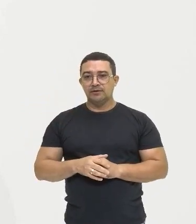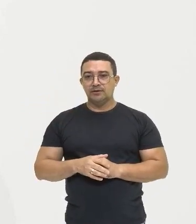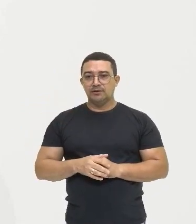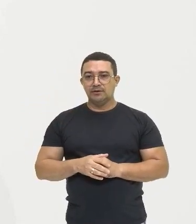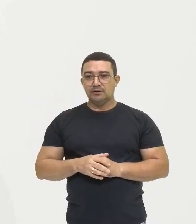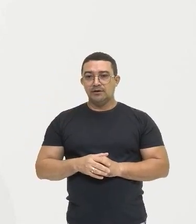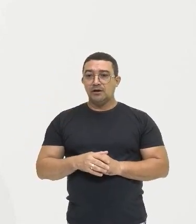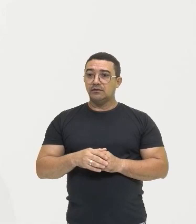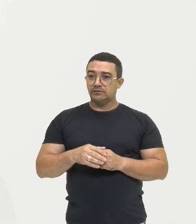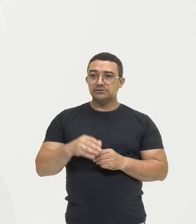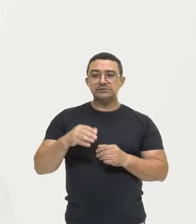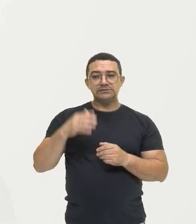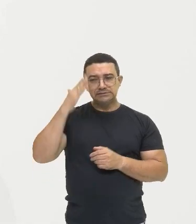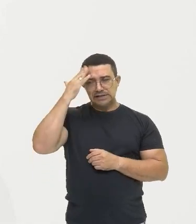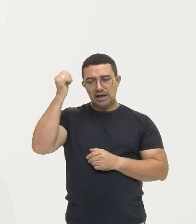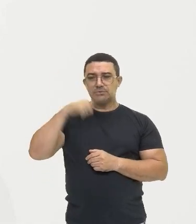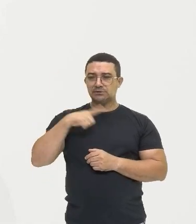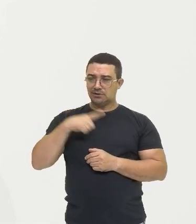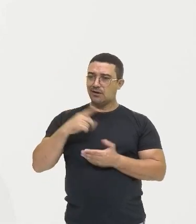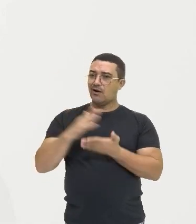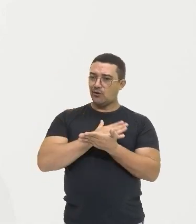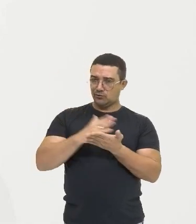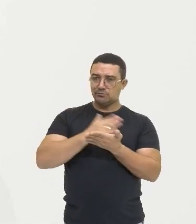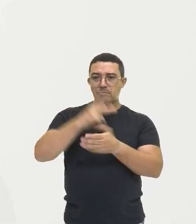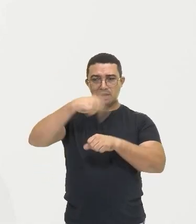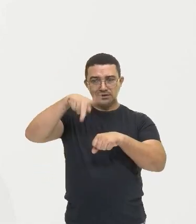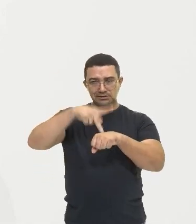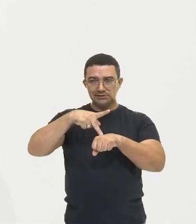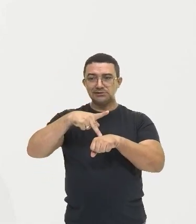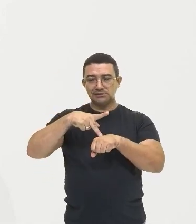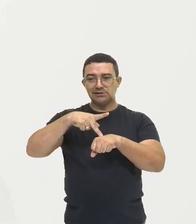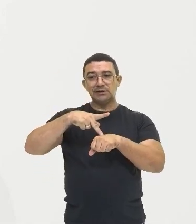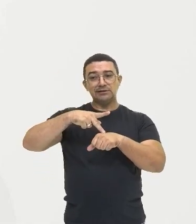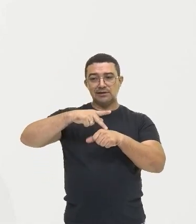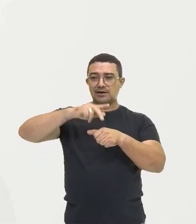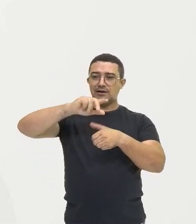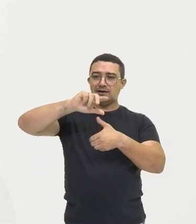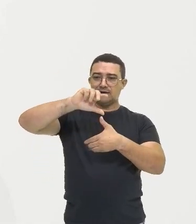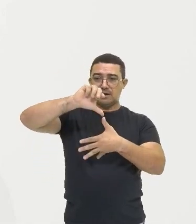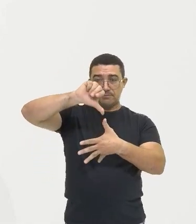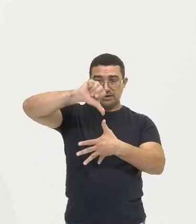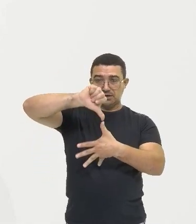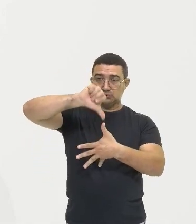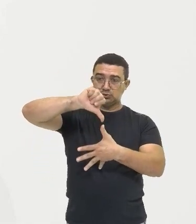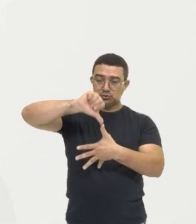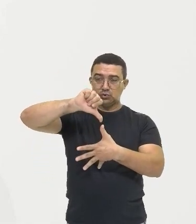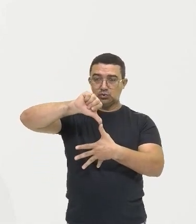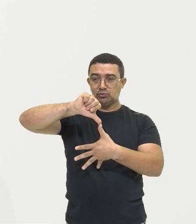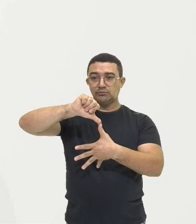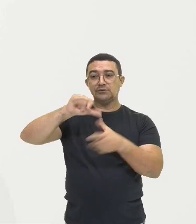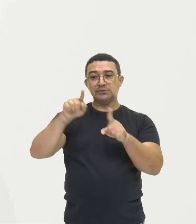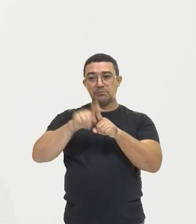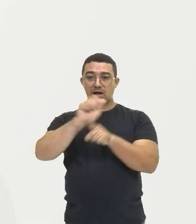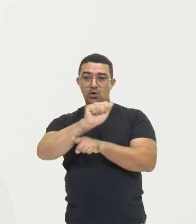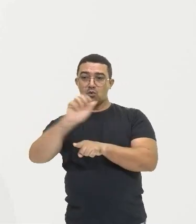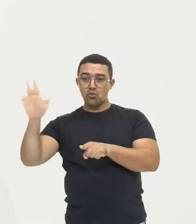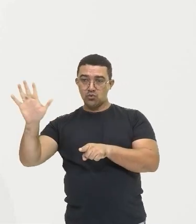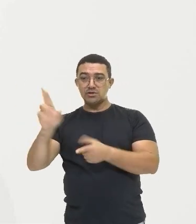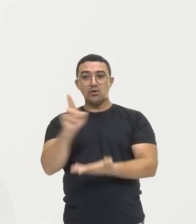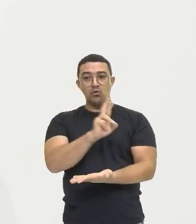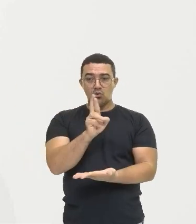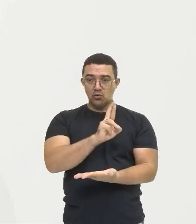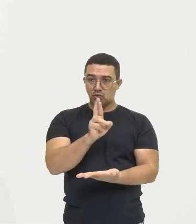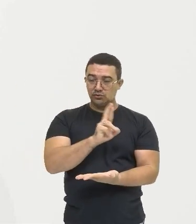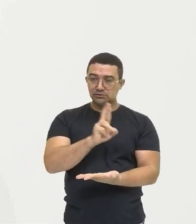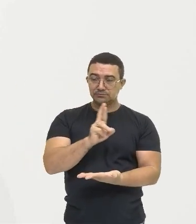que a gente tem muitos países, inclusive o Brasil na América do Sul, lá na Europa e também na parte da Ásia, a gente tem a Rússia, dentre outros.